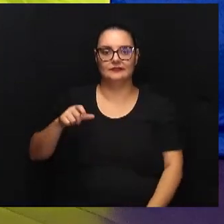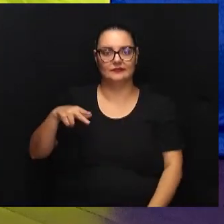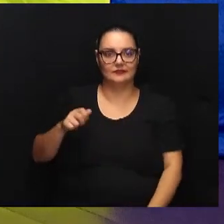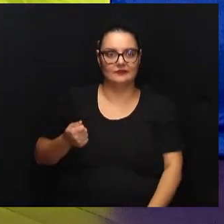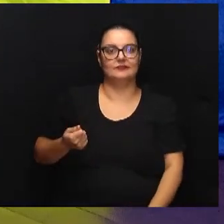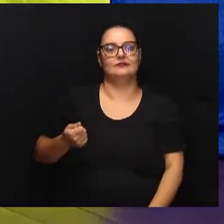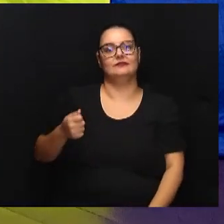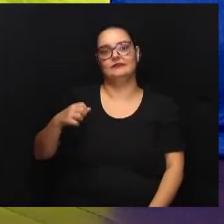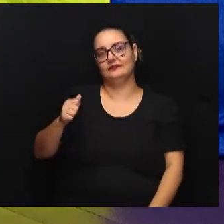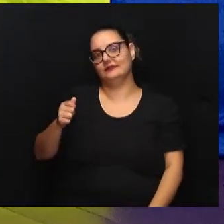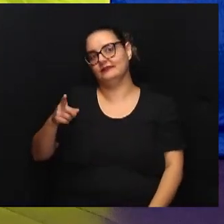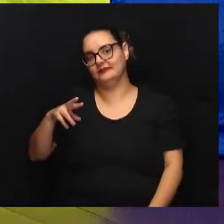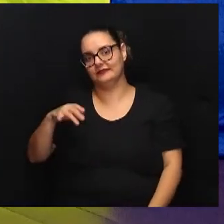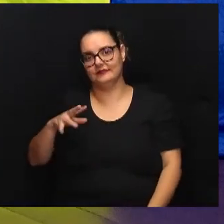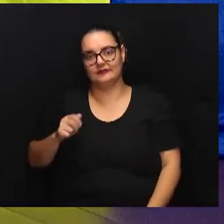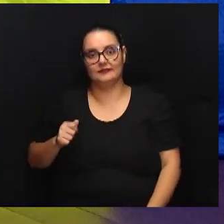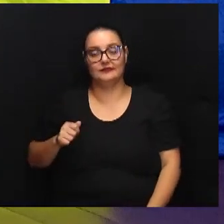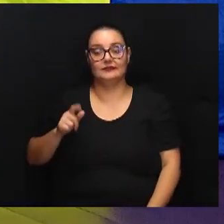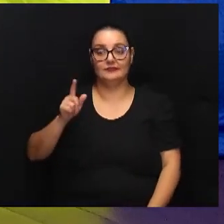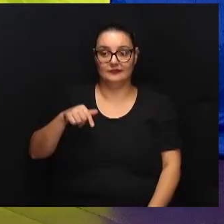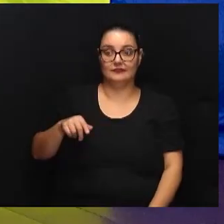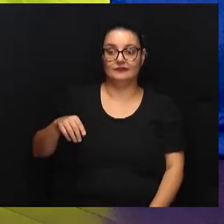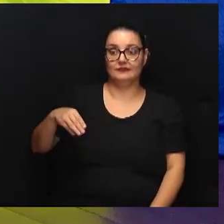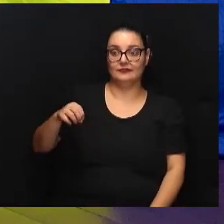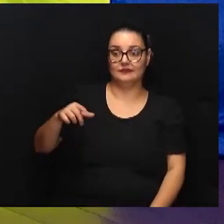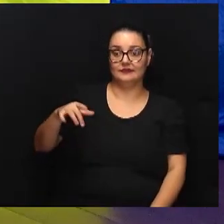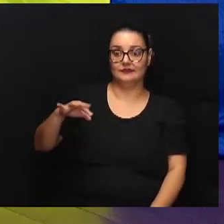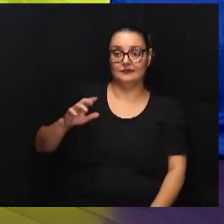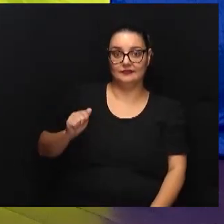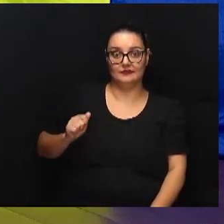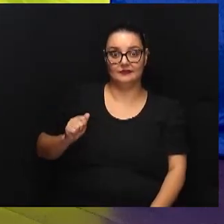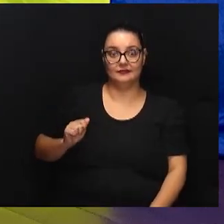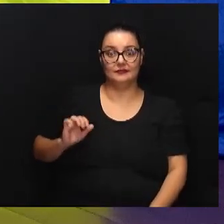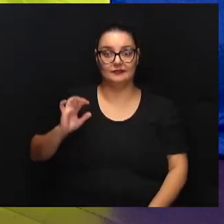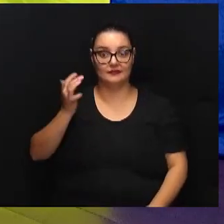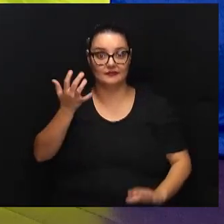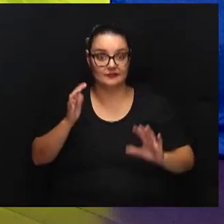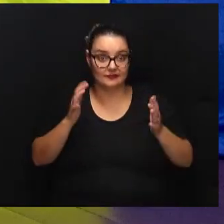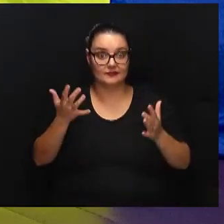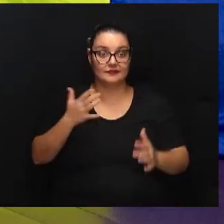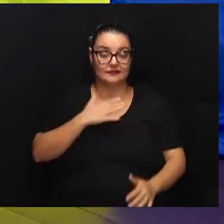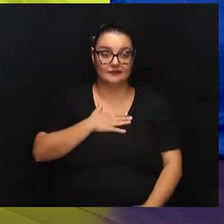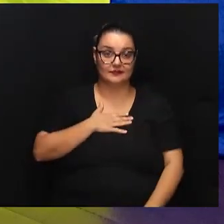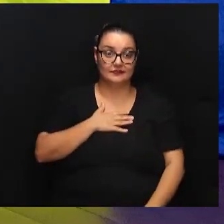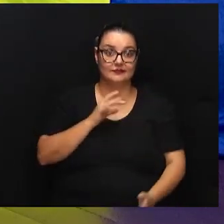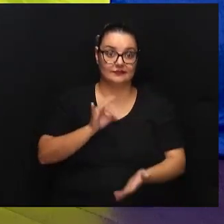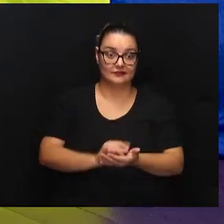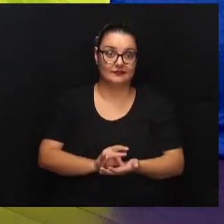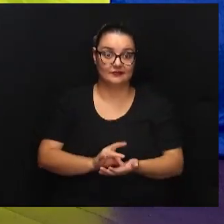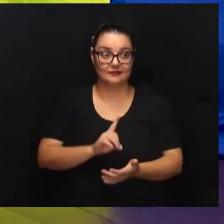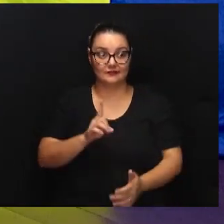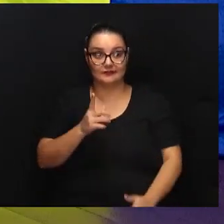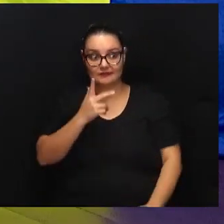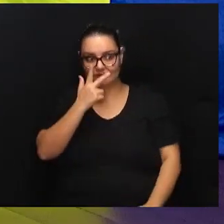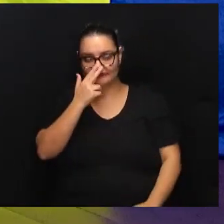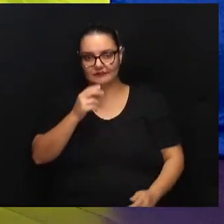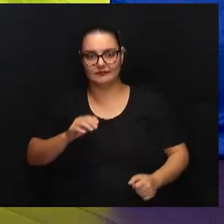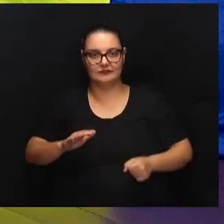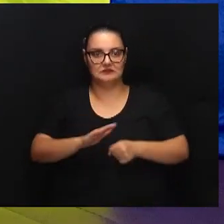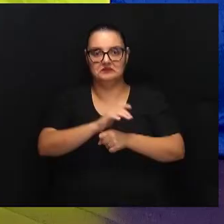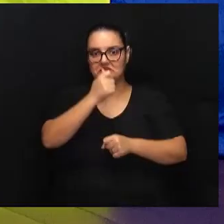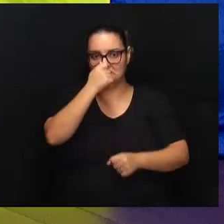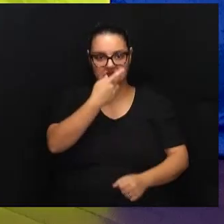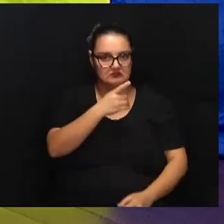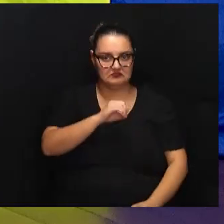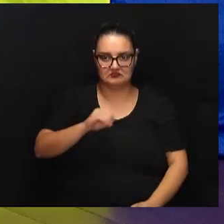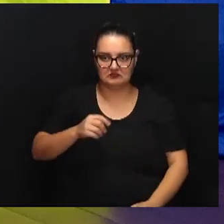no palco, e a Lena Freitas, a Adriana Ramos, que eram do Moleca, fazendo aquilo acontecer. Para mim, de fato,